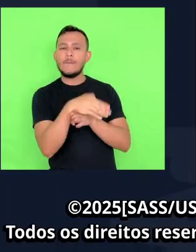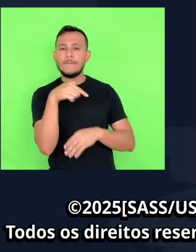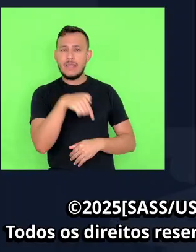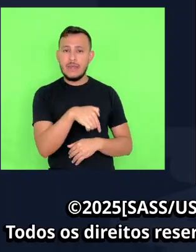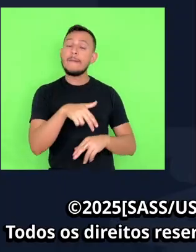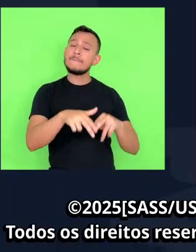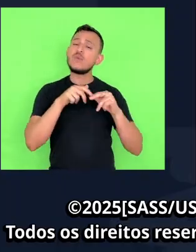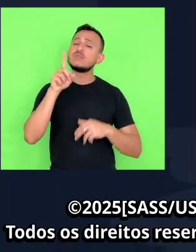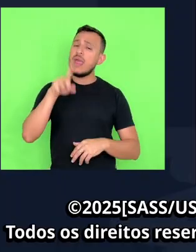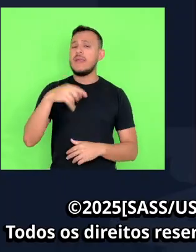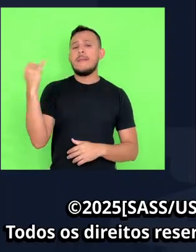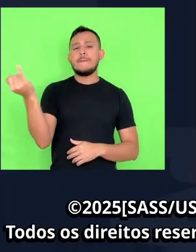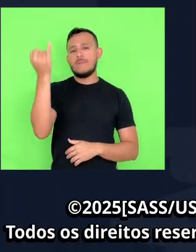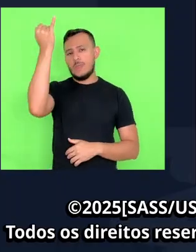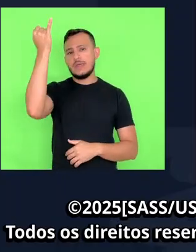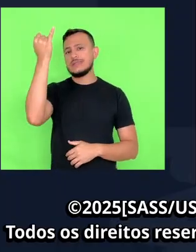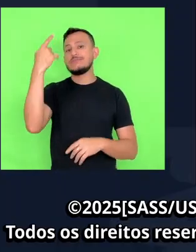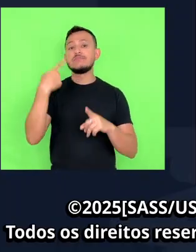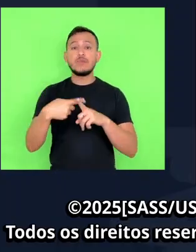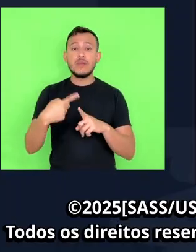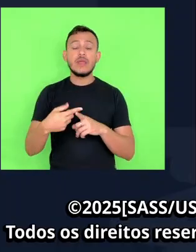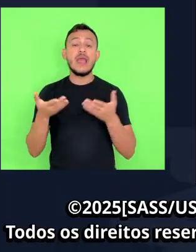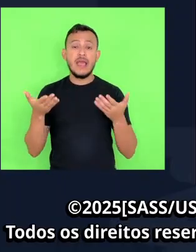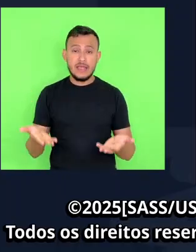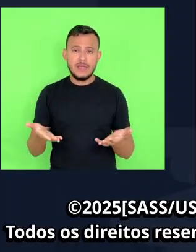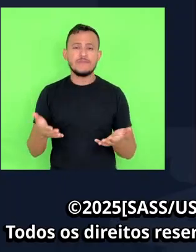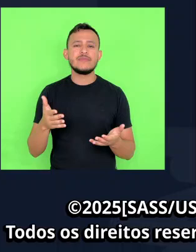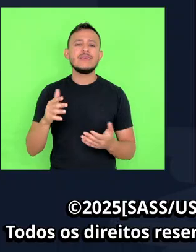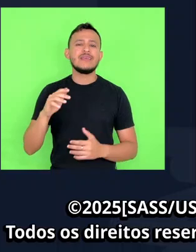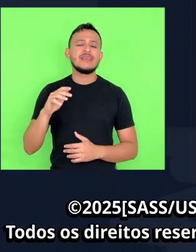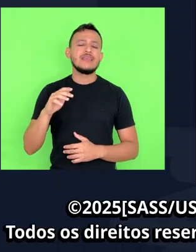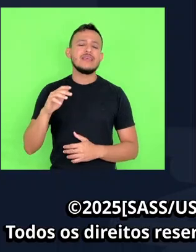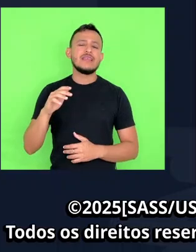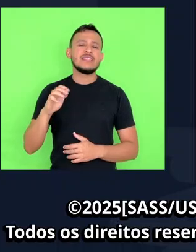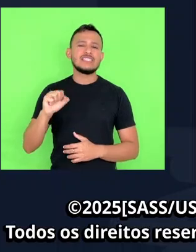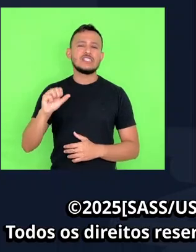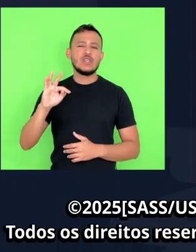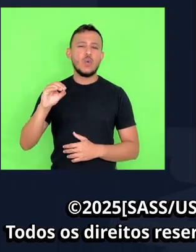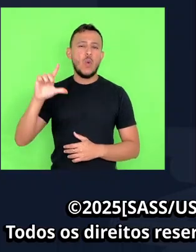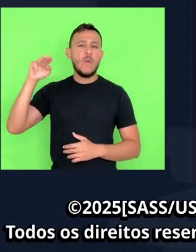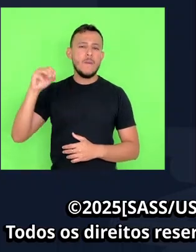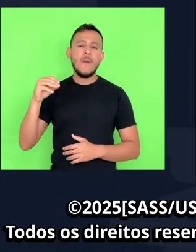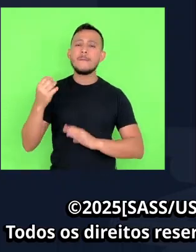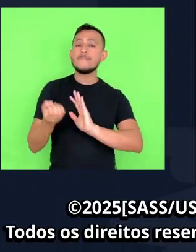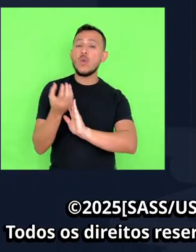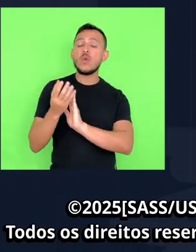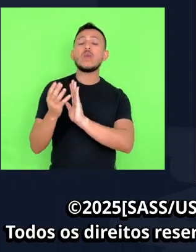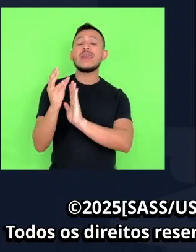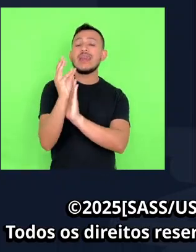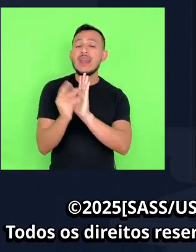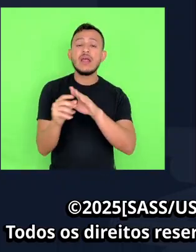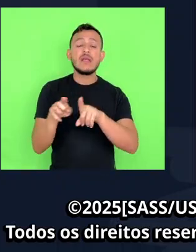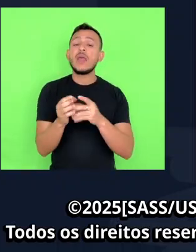isso é muito importante, porque aqui Estocolmo produz também dados sobre